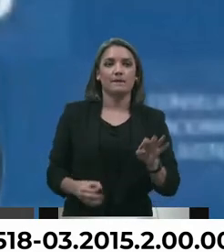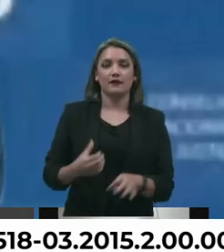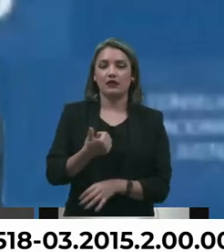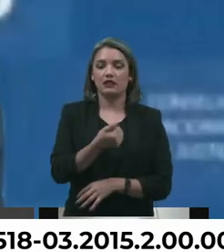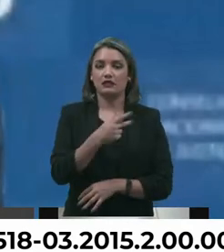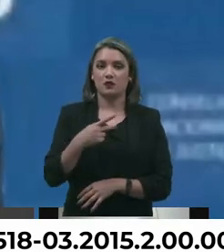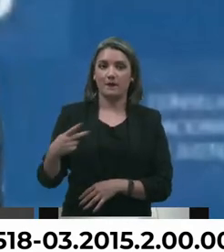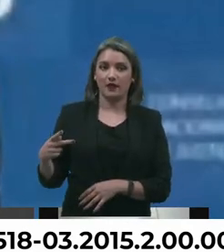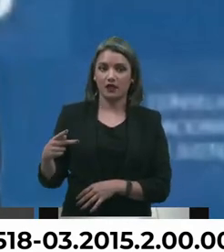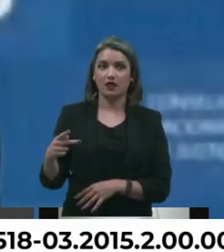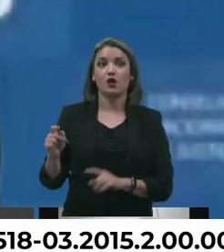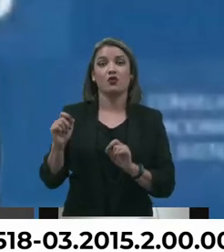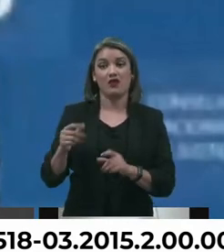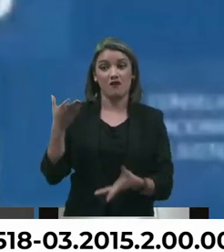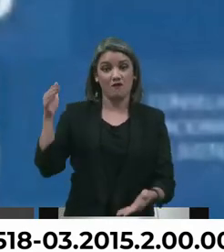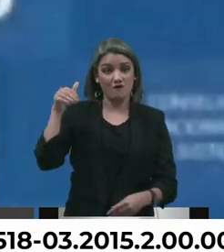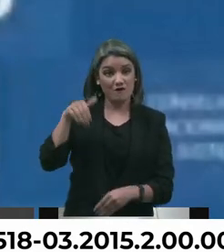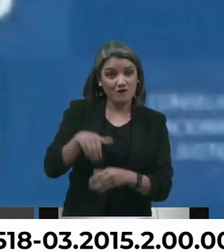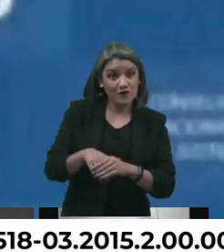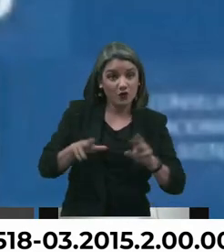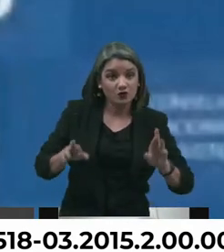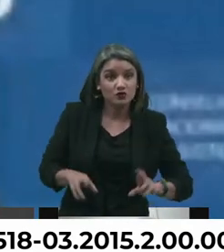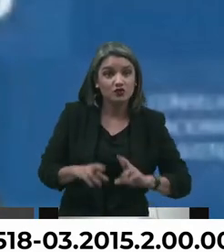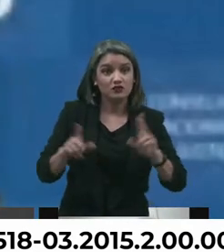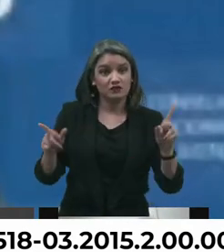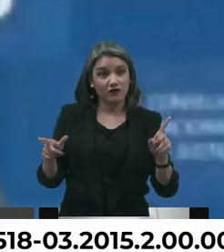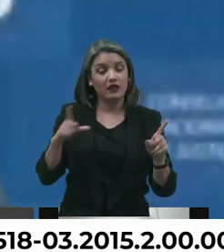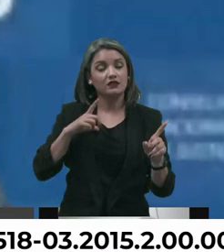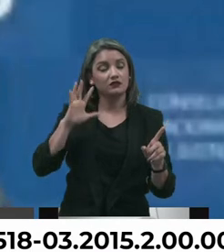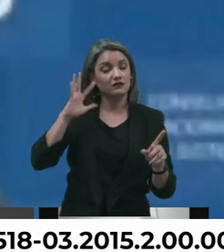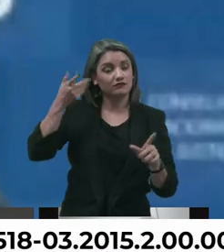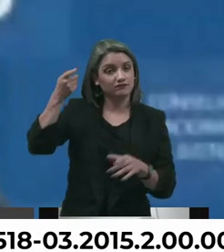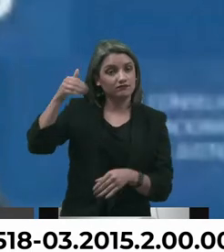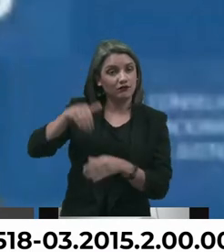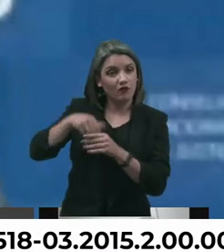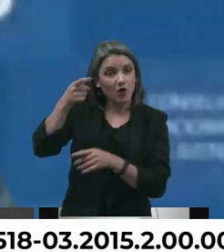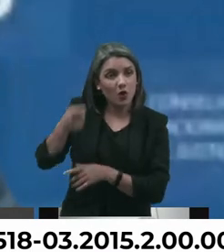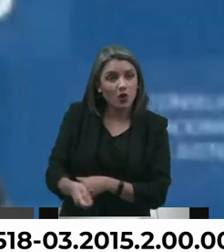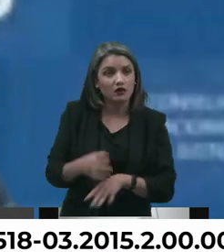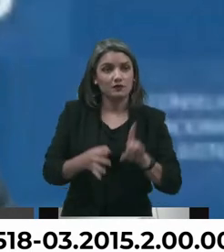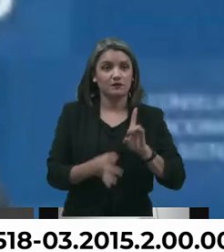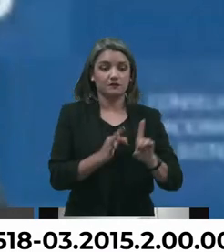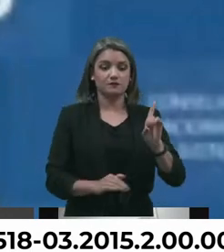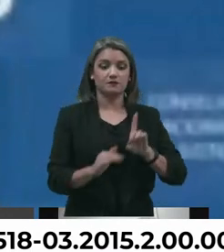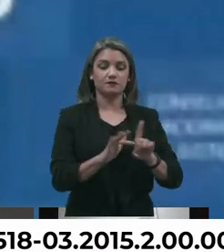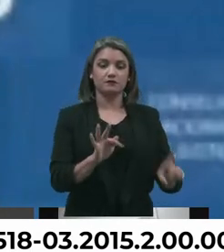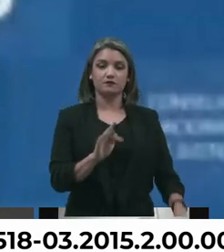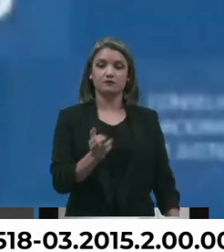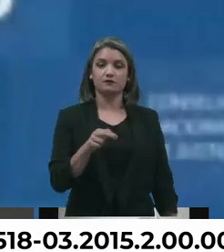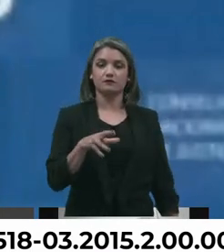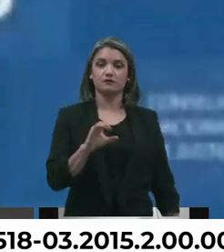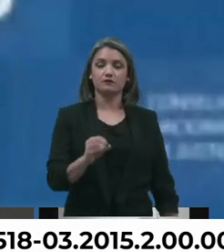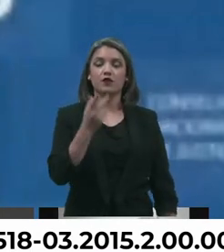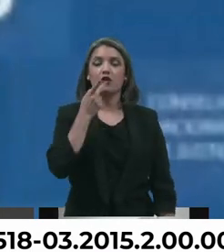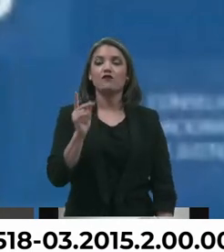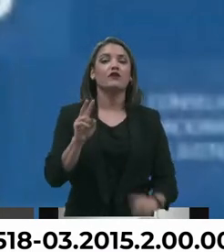Ao contrário, o voto divergente e condutor do acórdão proferido pelo desembargador Francisco Salles Neto se refere